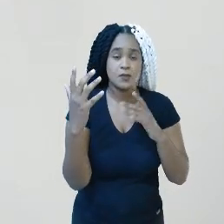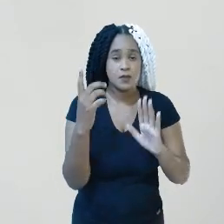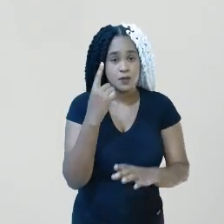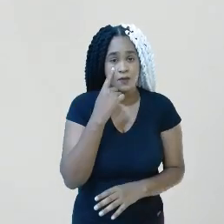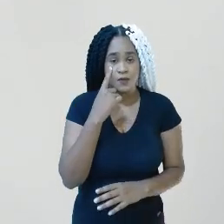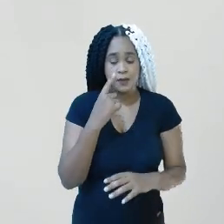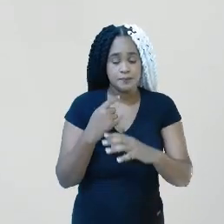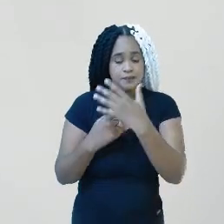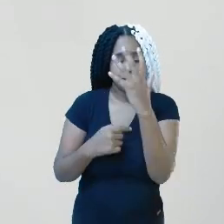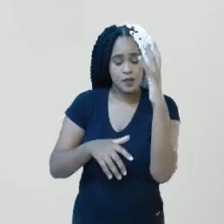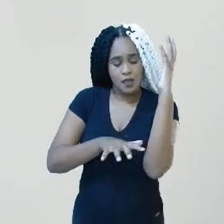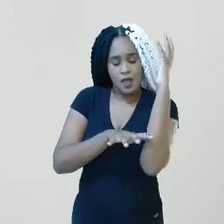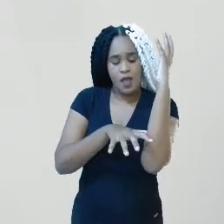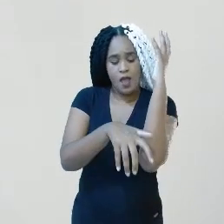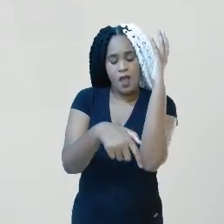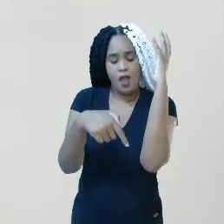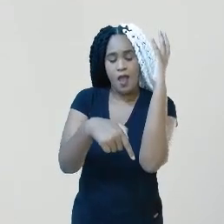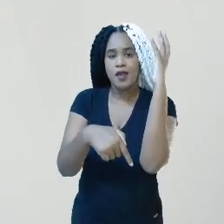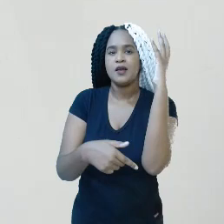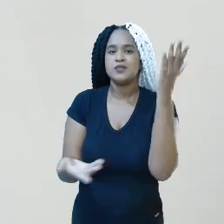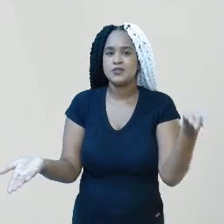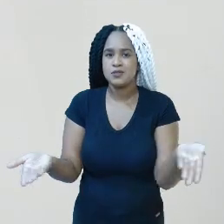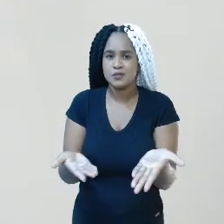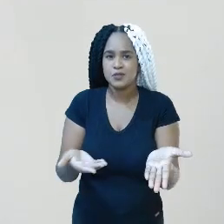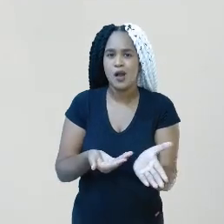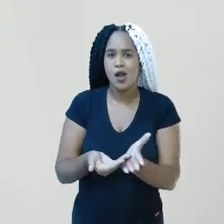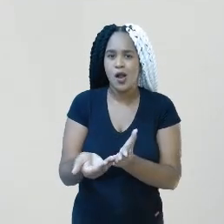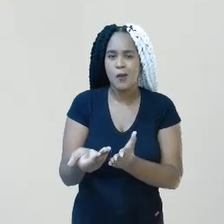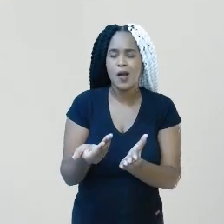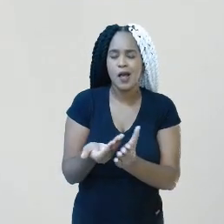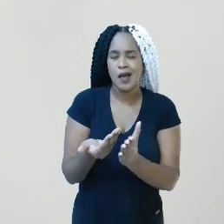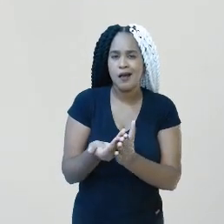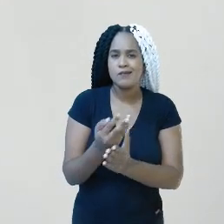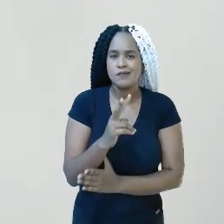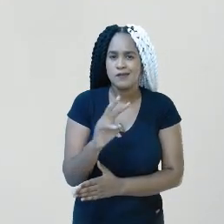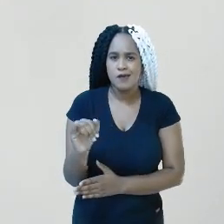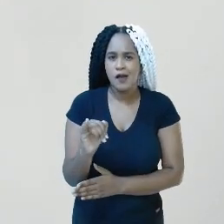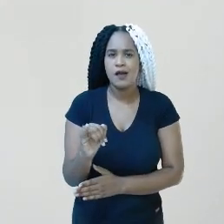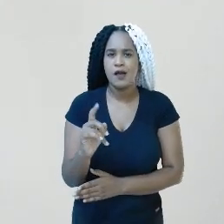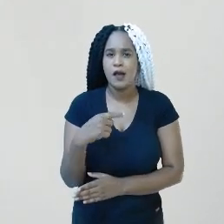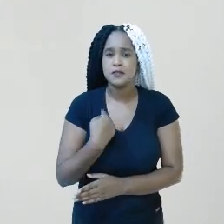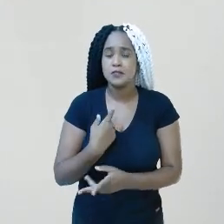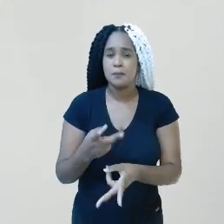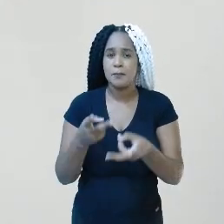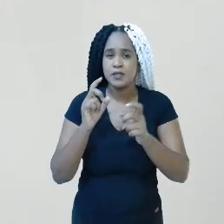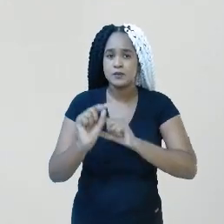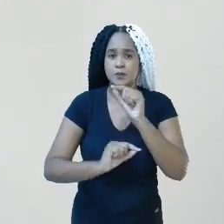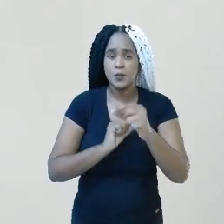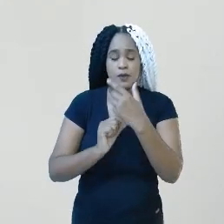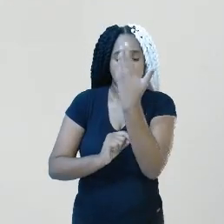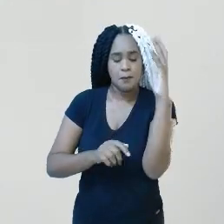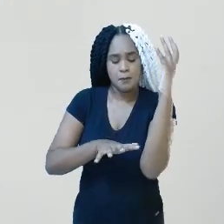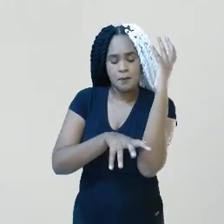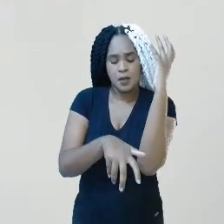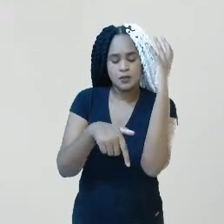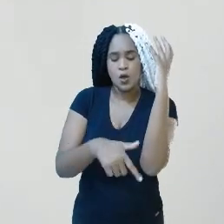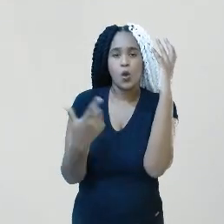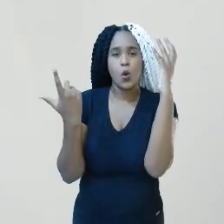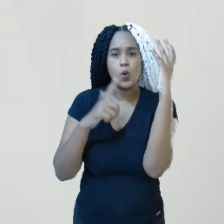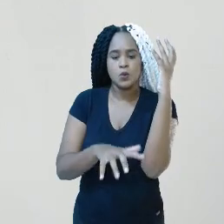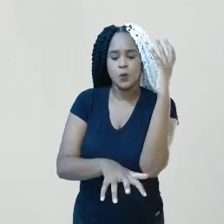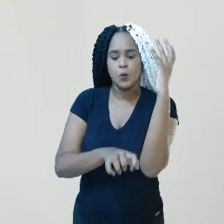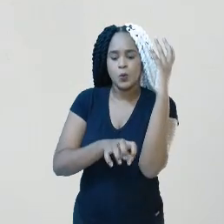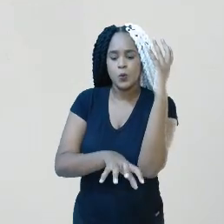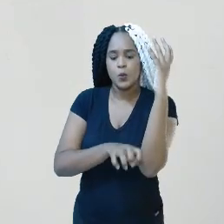isso também agora, tá? É um dos processos pelos quais nós vamos ver que as plantas se